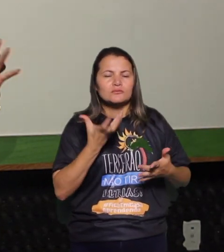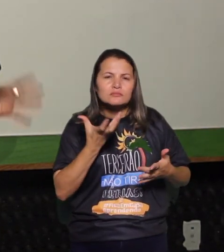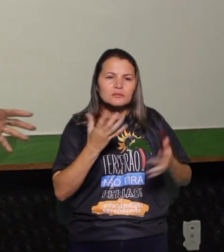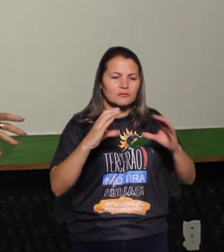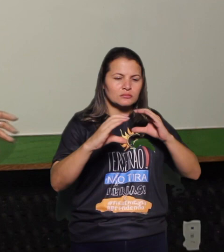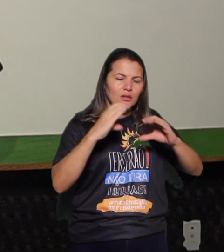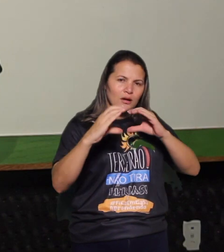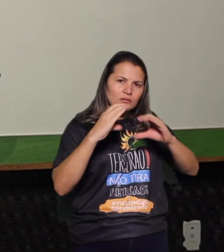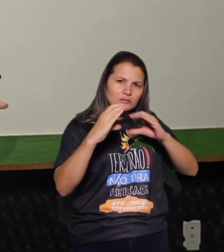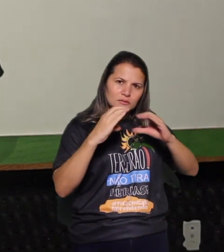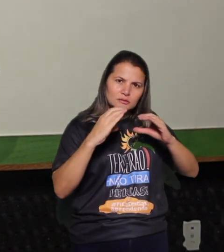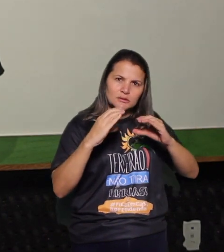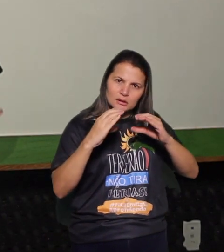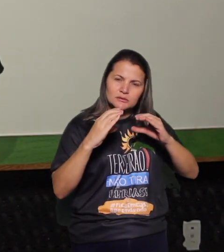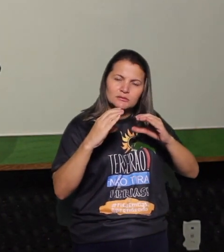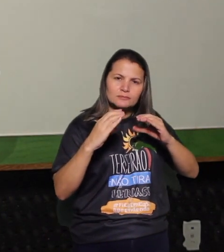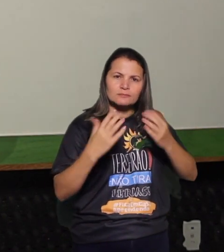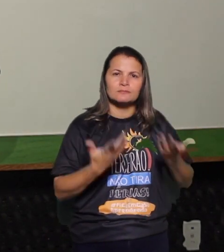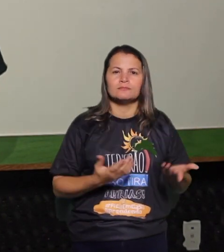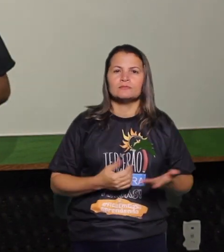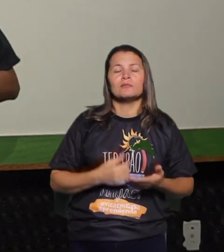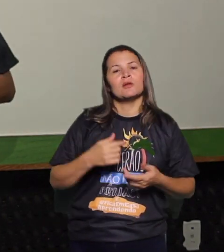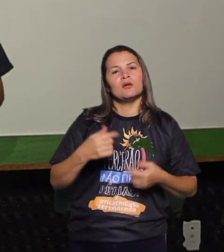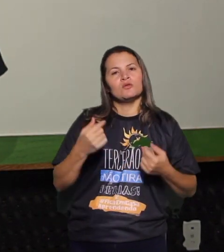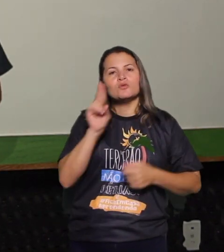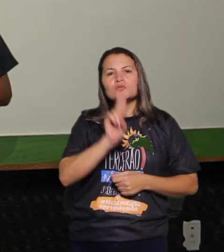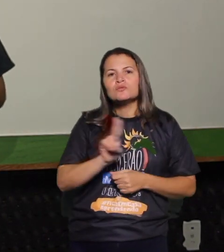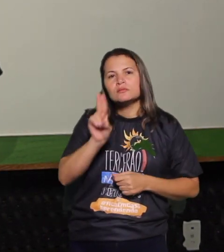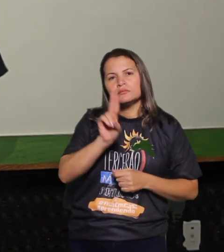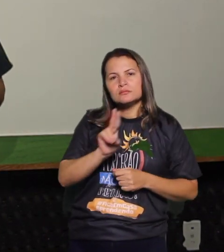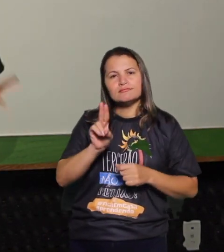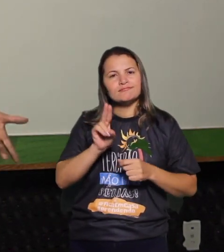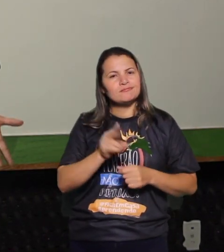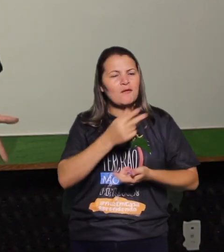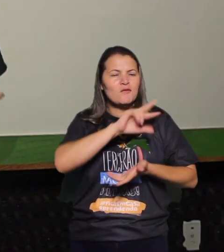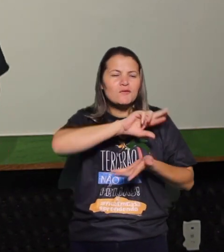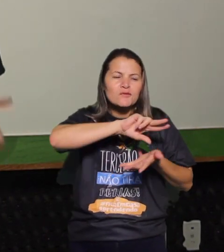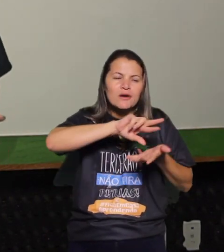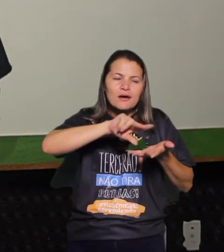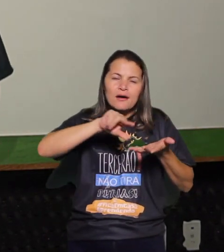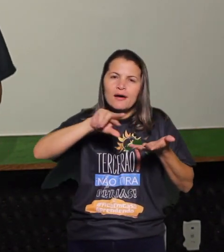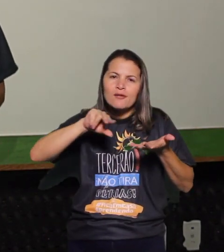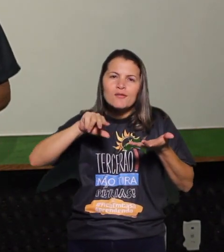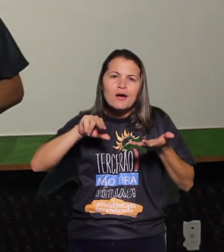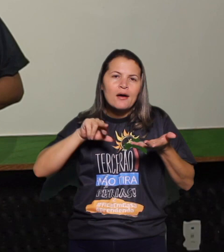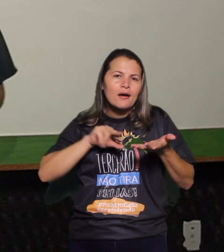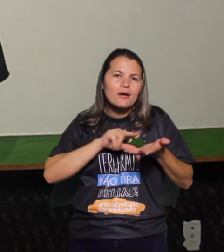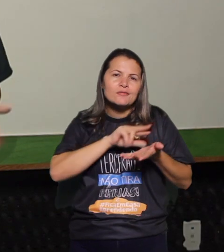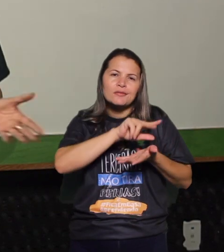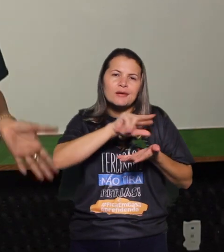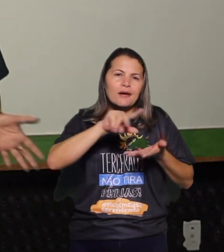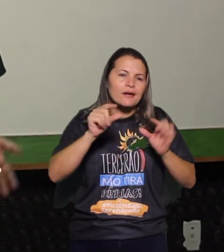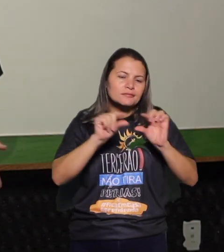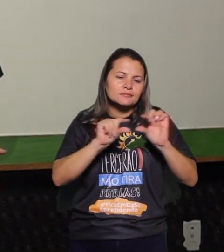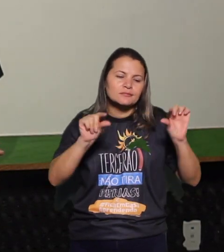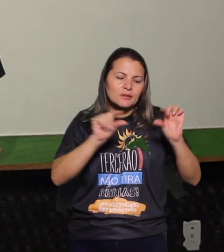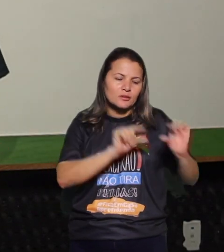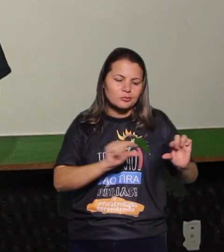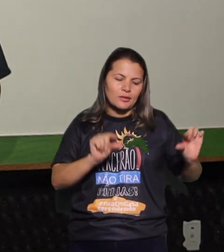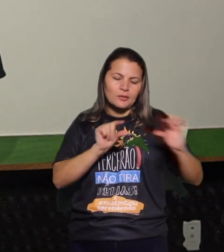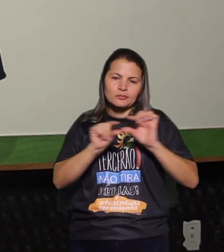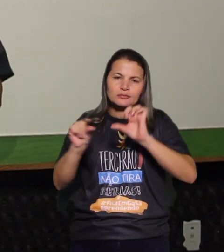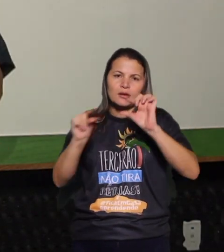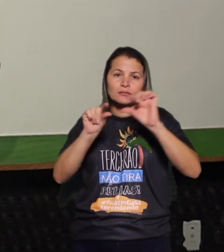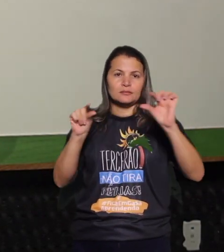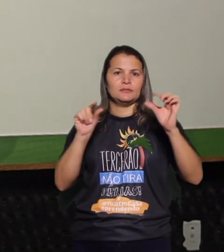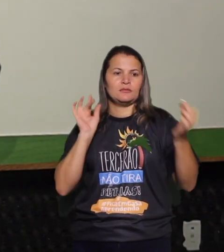todos nós temos no processo de comunicação, nós usamos uma infinidade de recursos, uma série de expressões